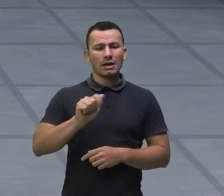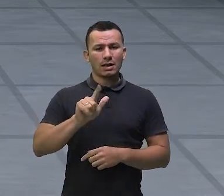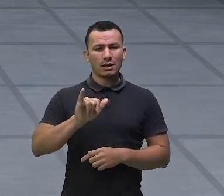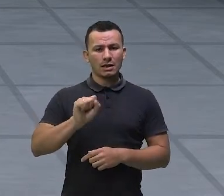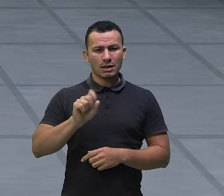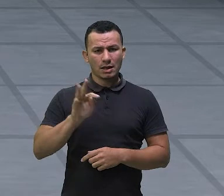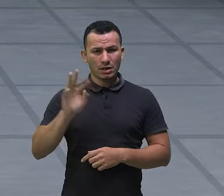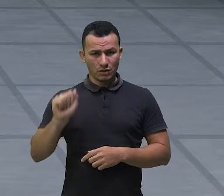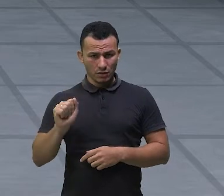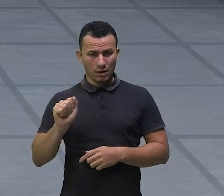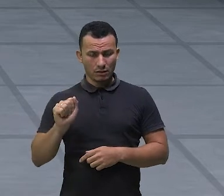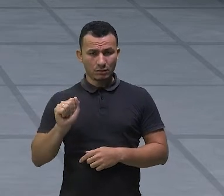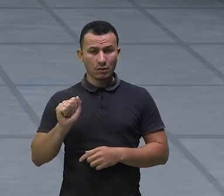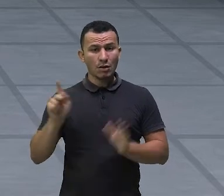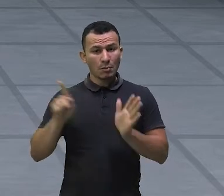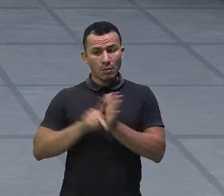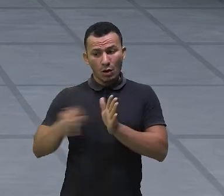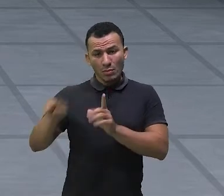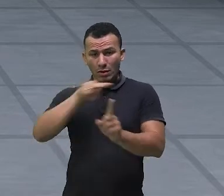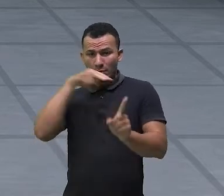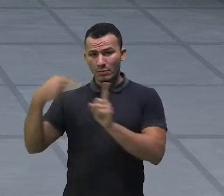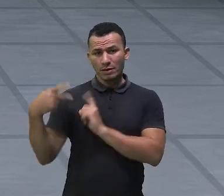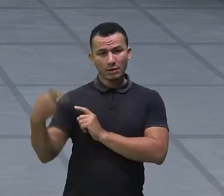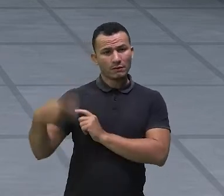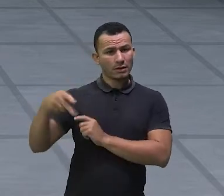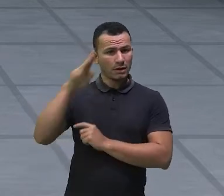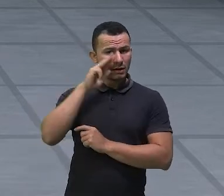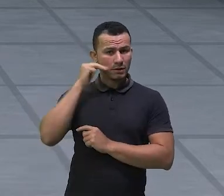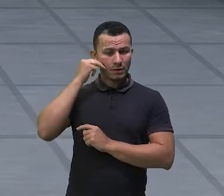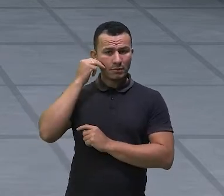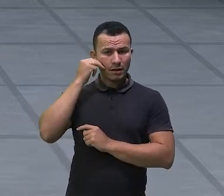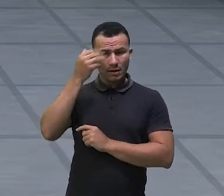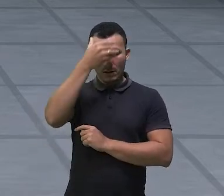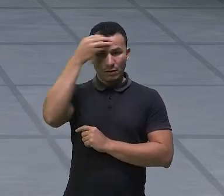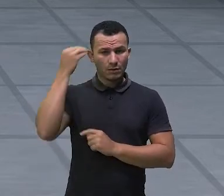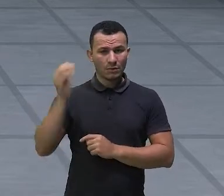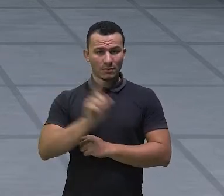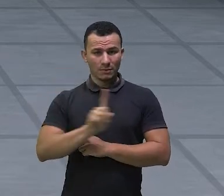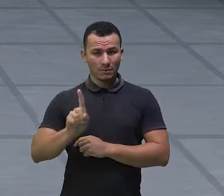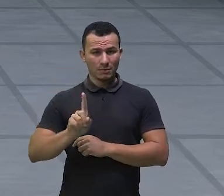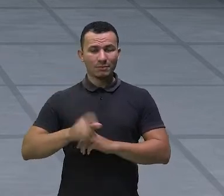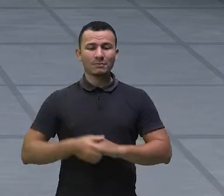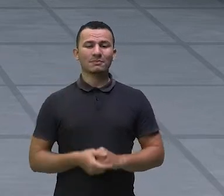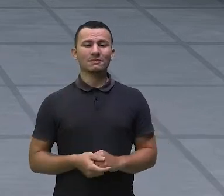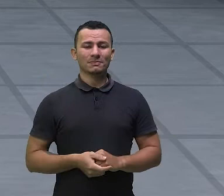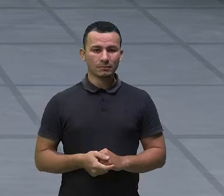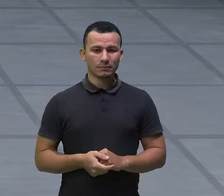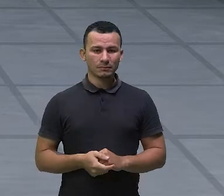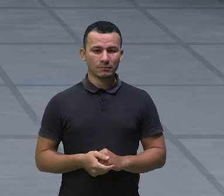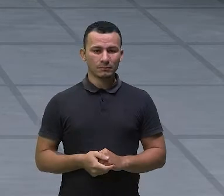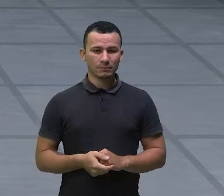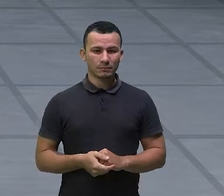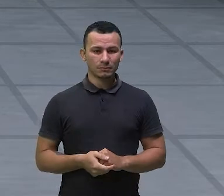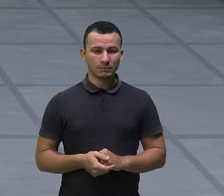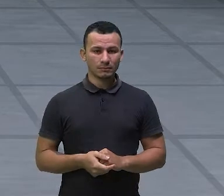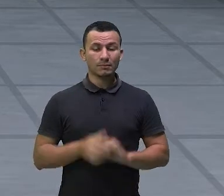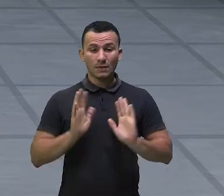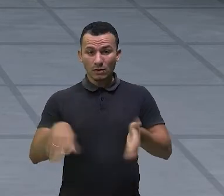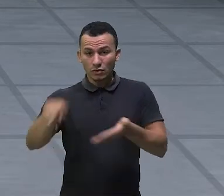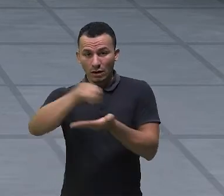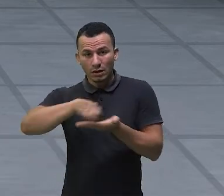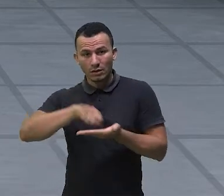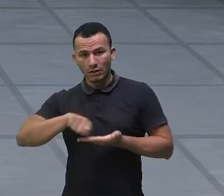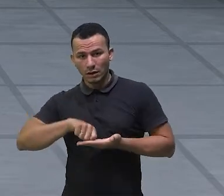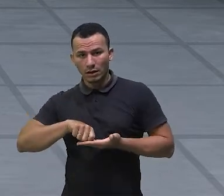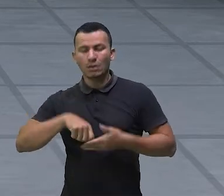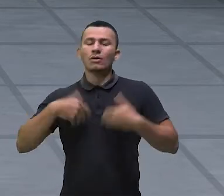visão marxista. Ok? É bom não esquecer isso. Já anotaram? Então,